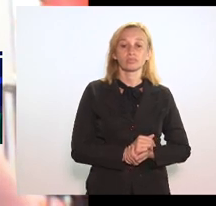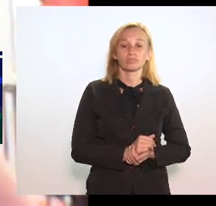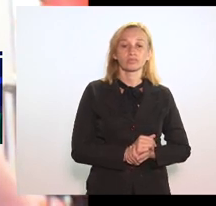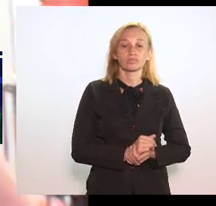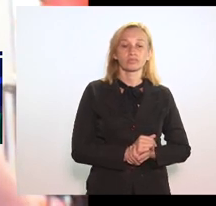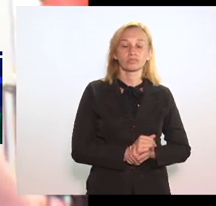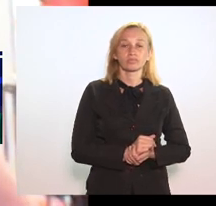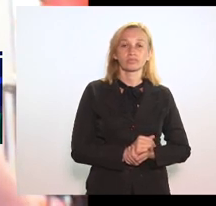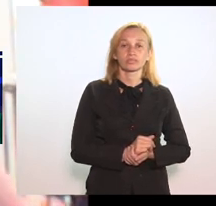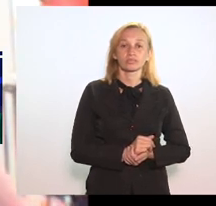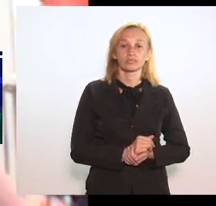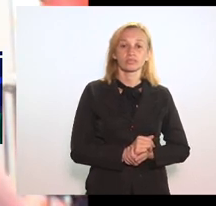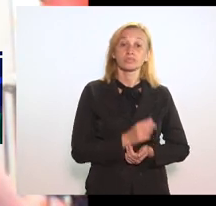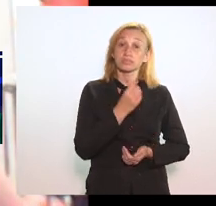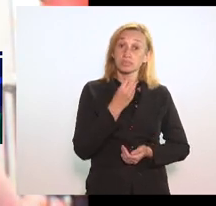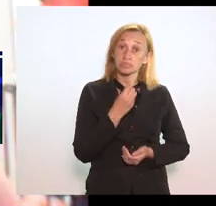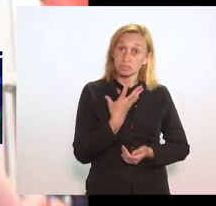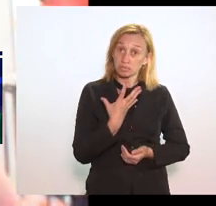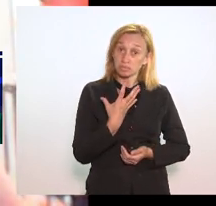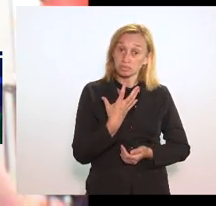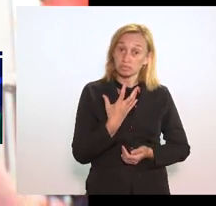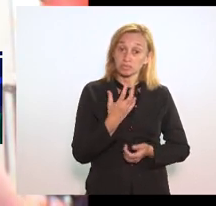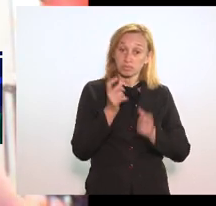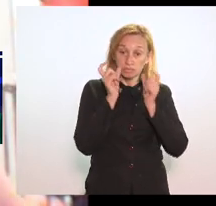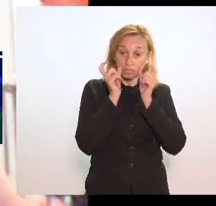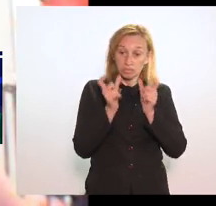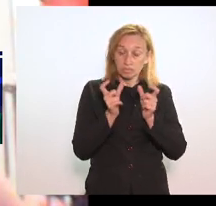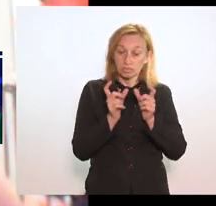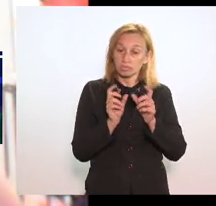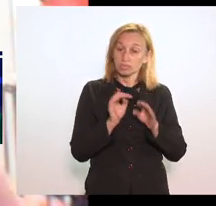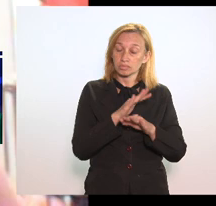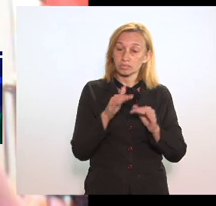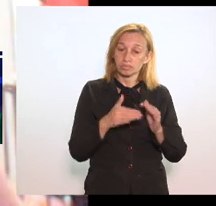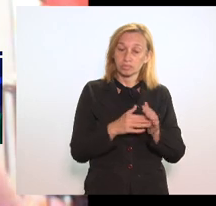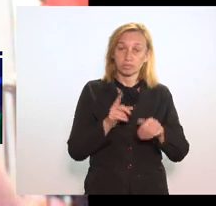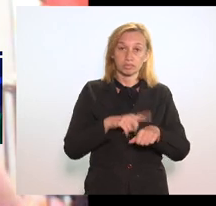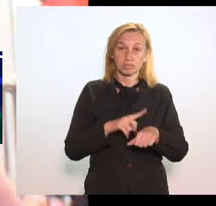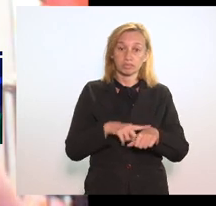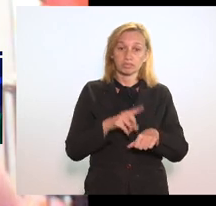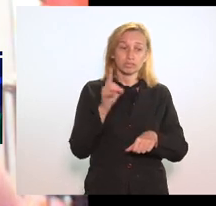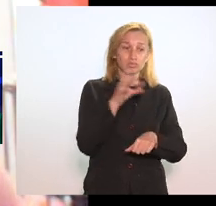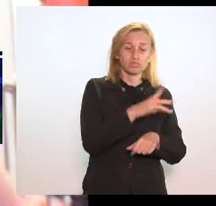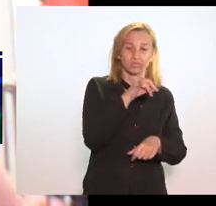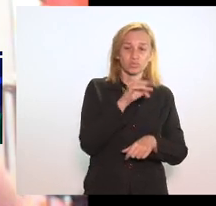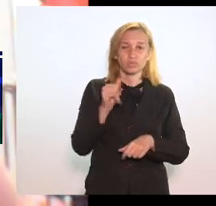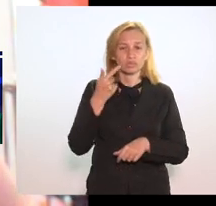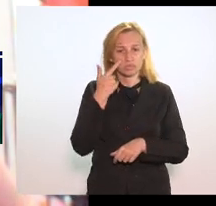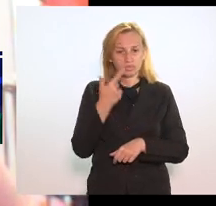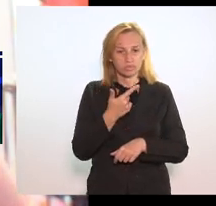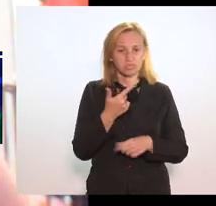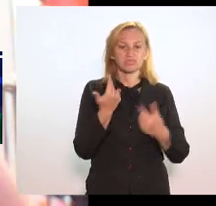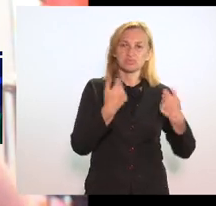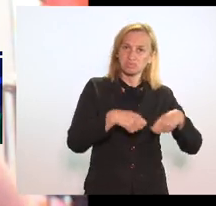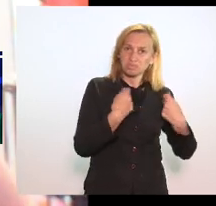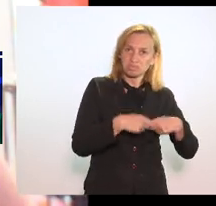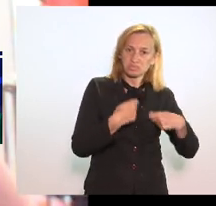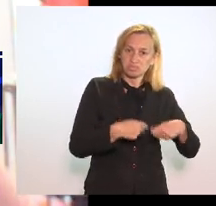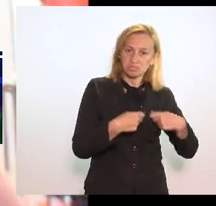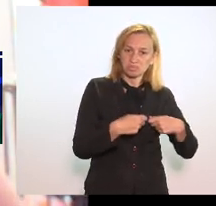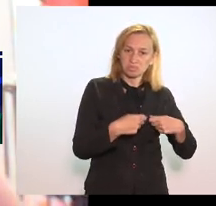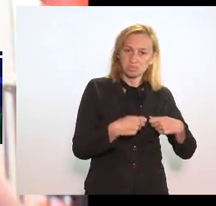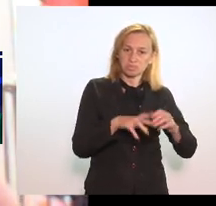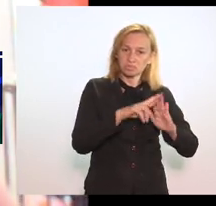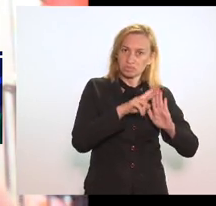uma certa dramaticidade diante dos conflitos que a gente viu nos últimos dias com relação as necessárias